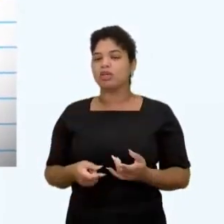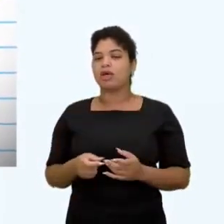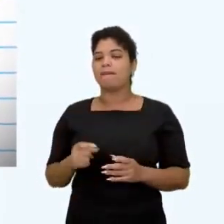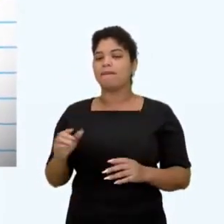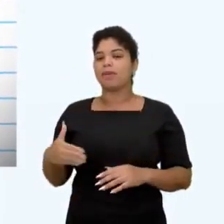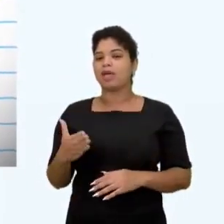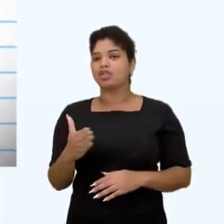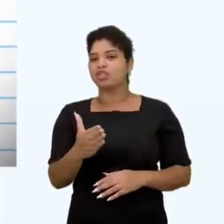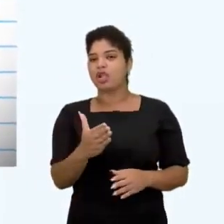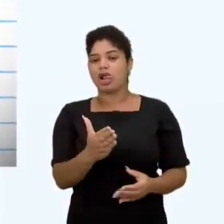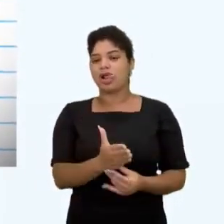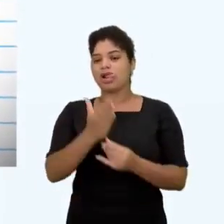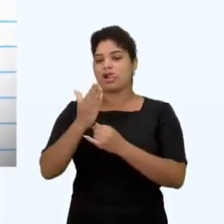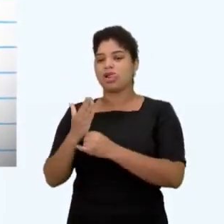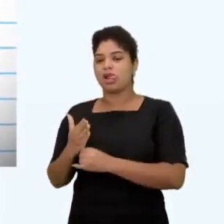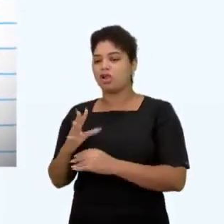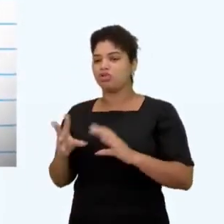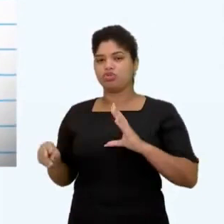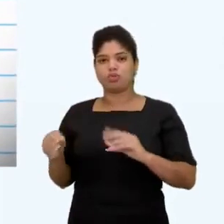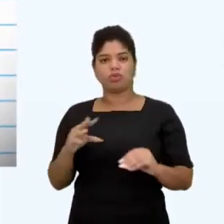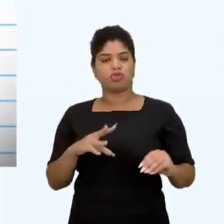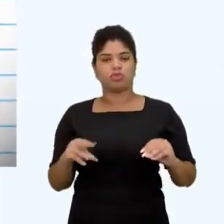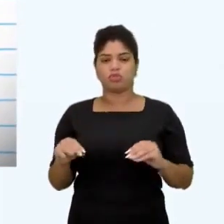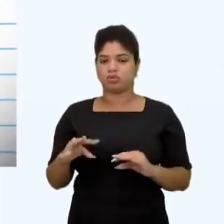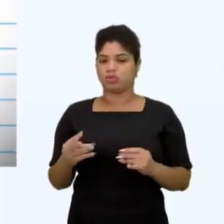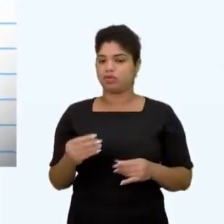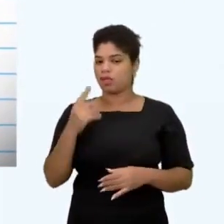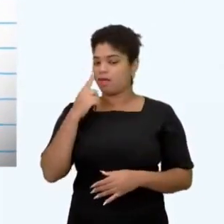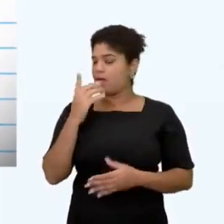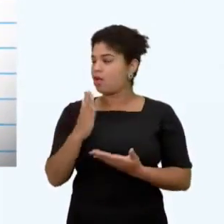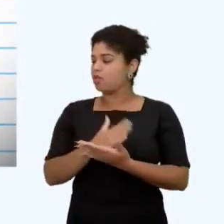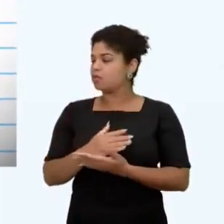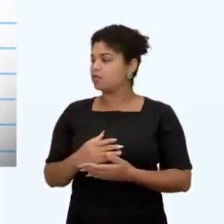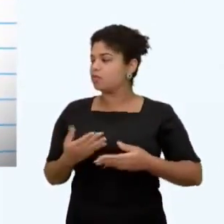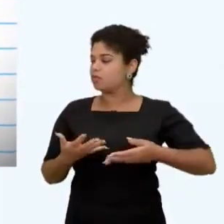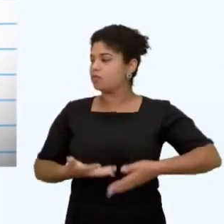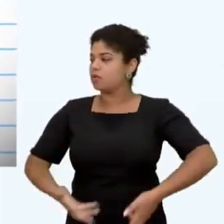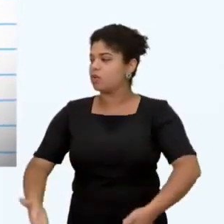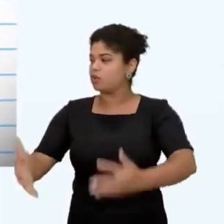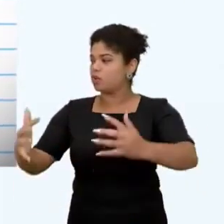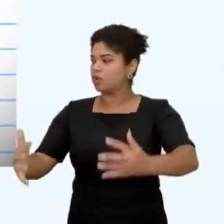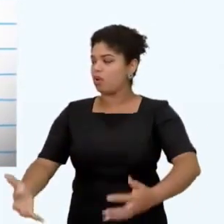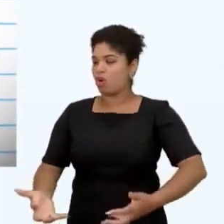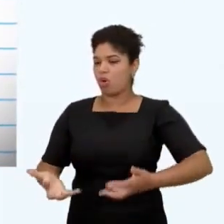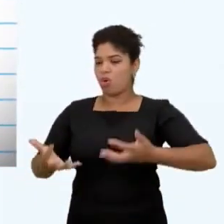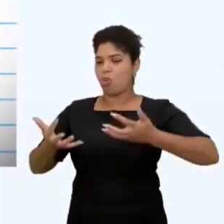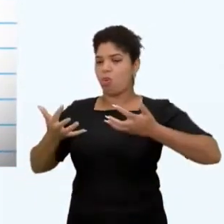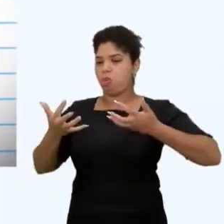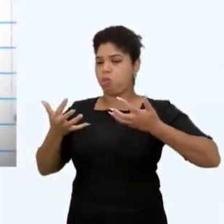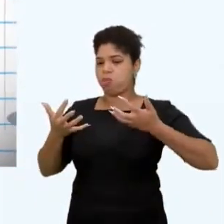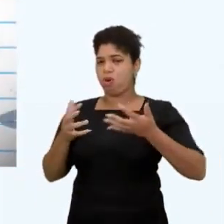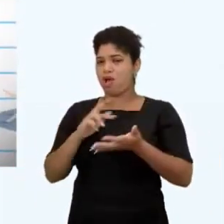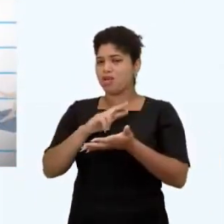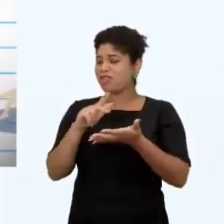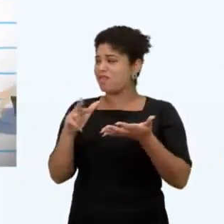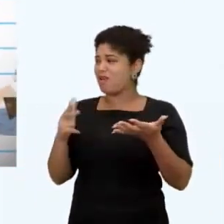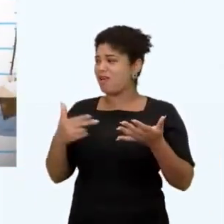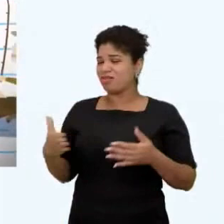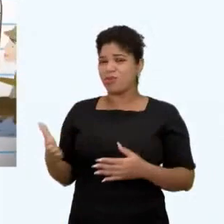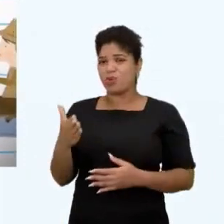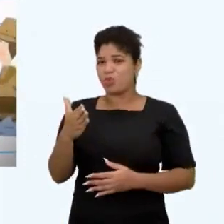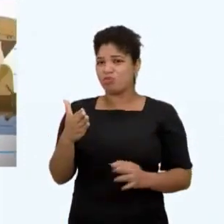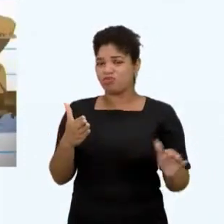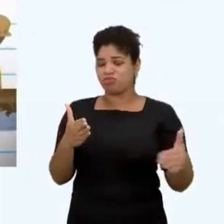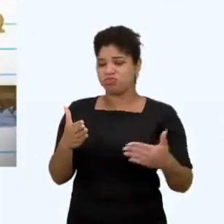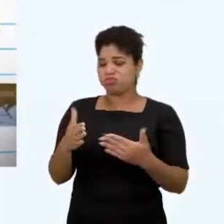de habitats costeiros. Os subsídios à pesca, por exemplo, estão contribuindo para o esgotamento rápido de muitas espécies de peixes e